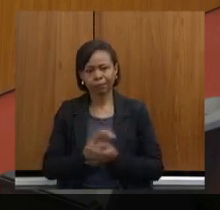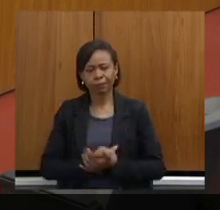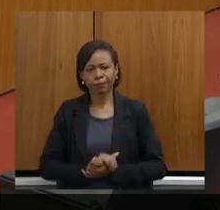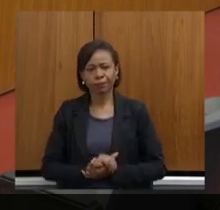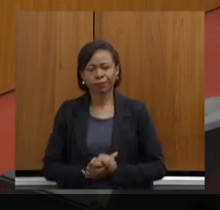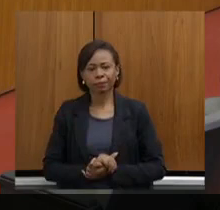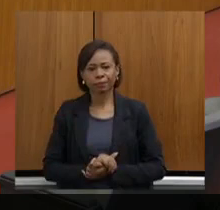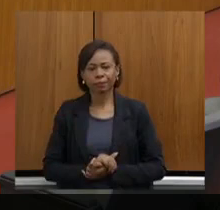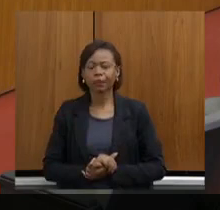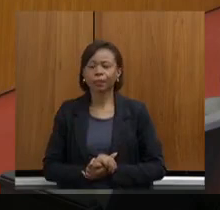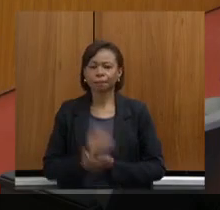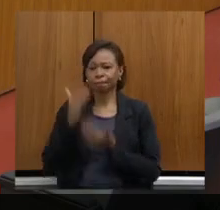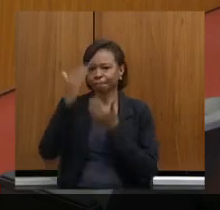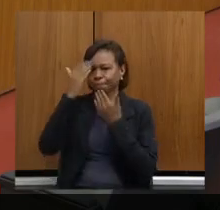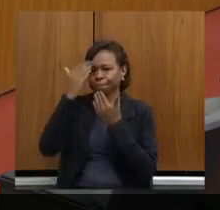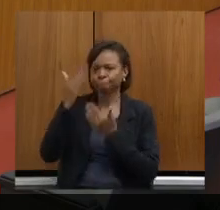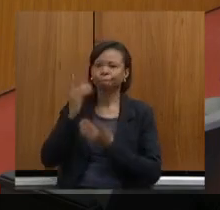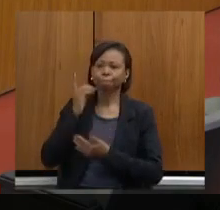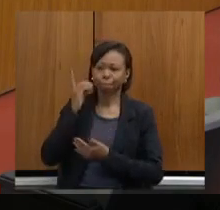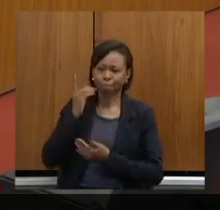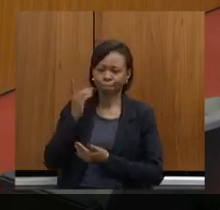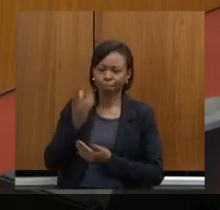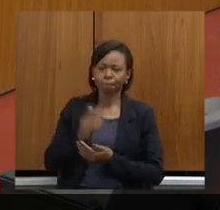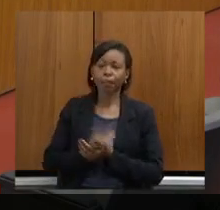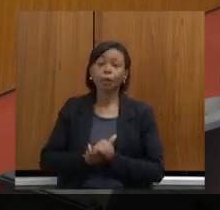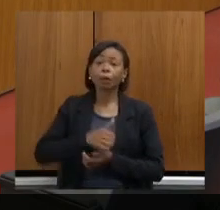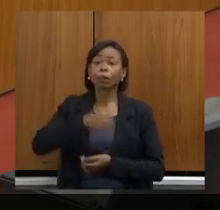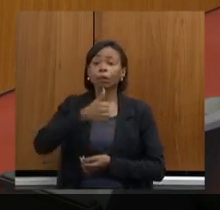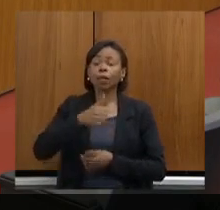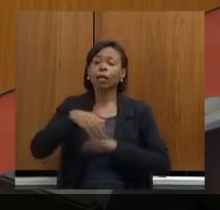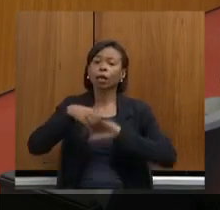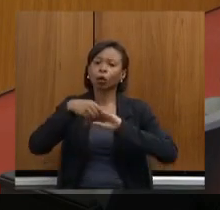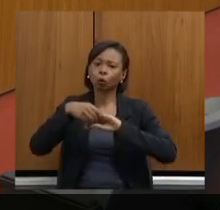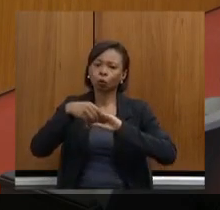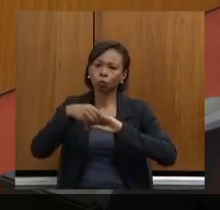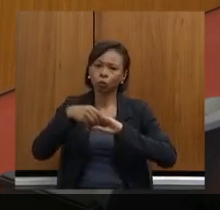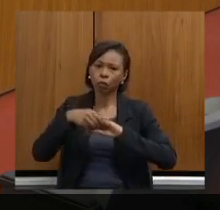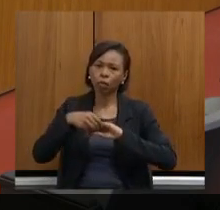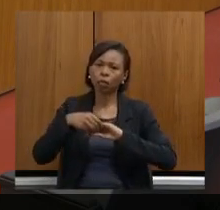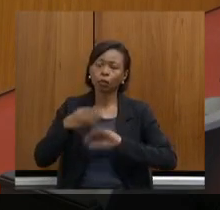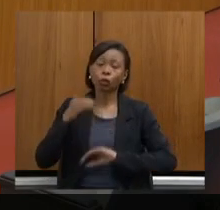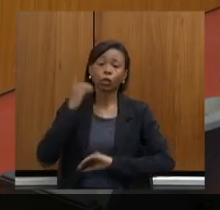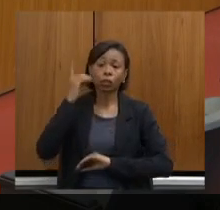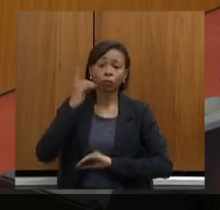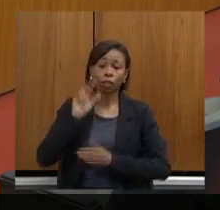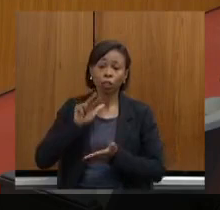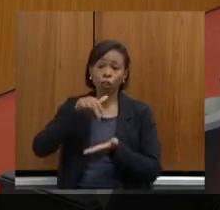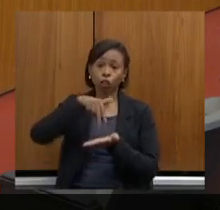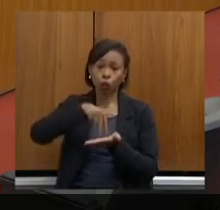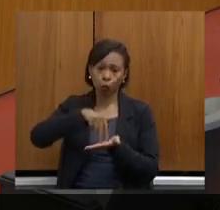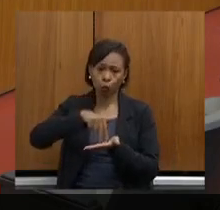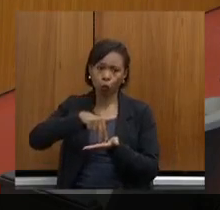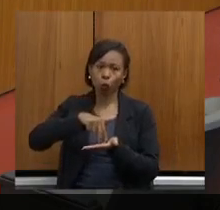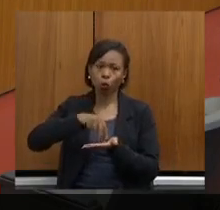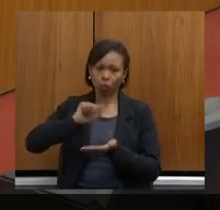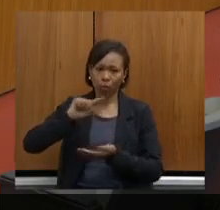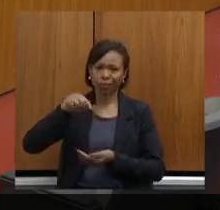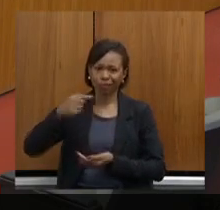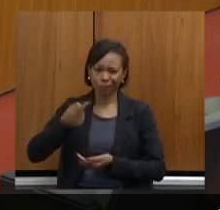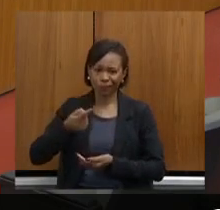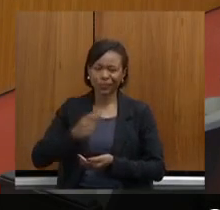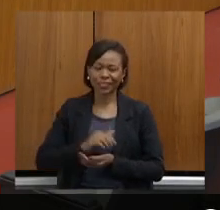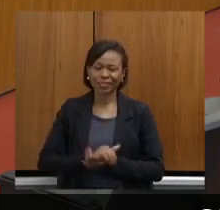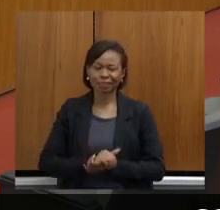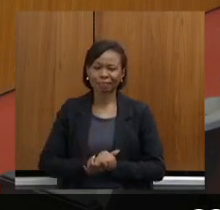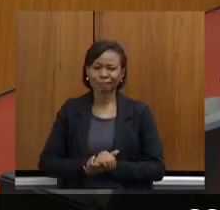é muito obrigada Deputado inicialmente a quero cumprimentar os deputados que chegaram depois que iniciei minha fala que